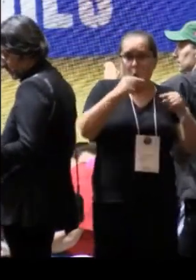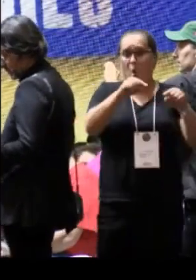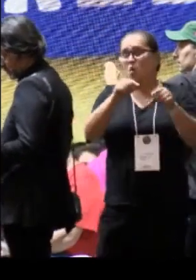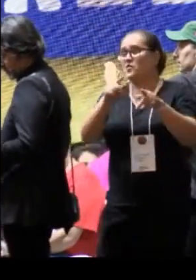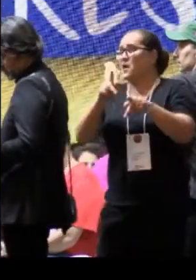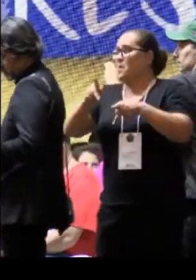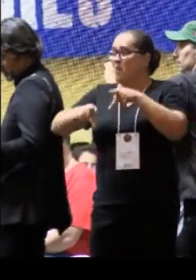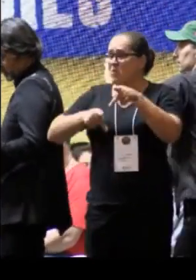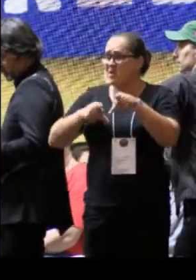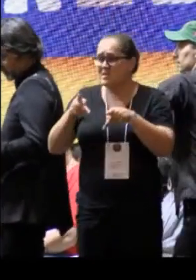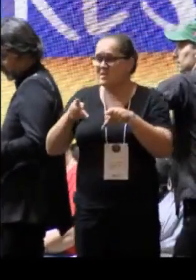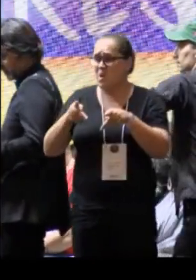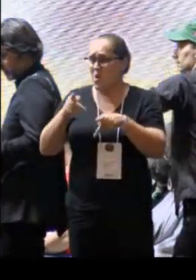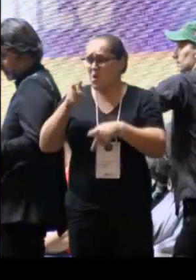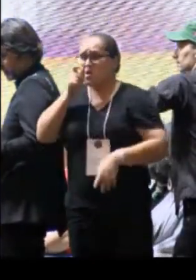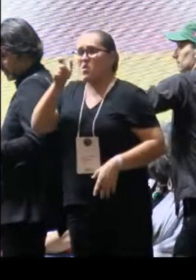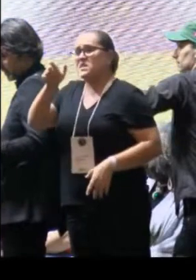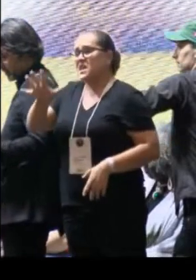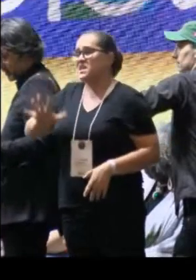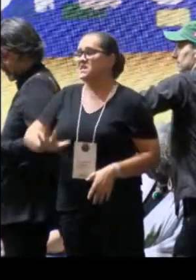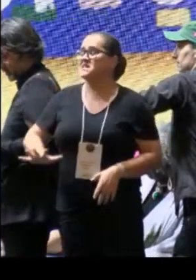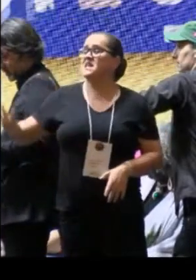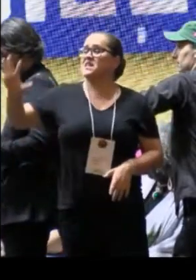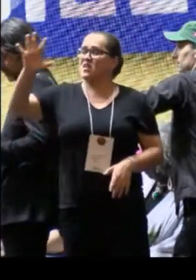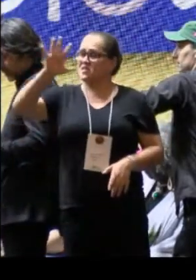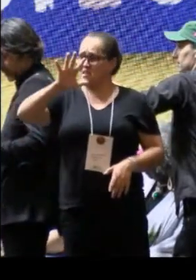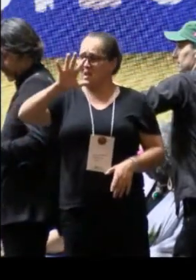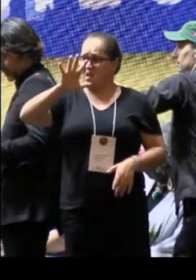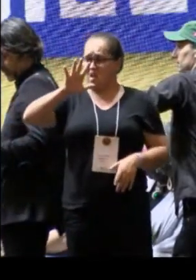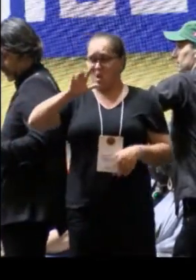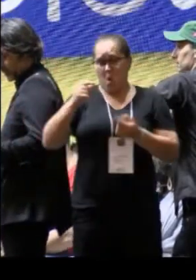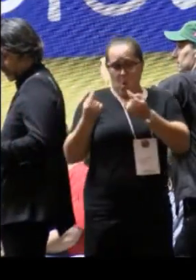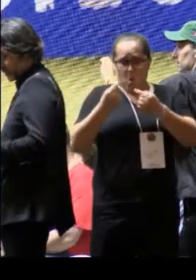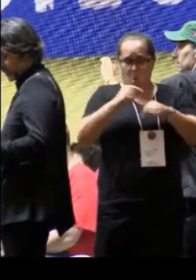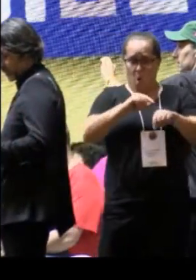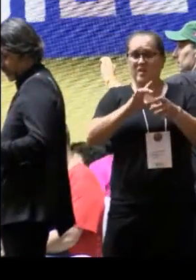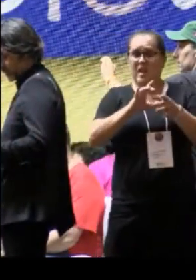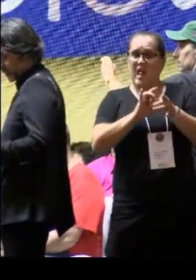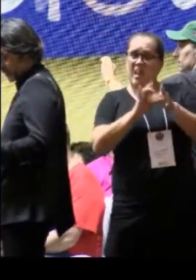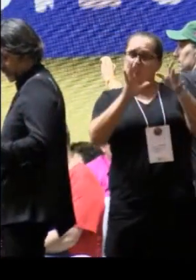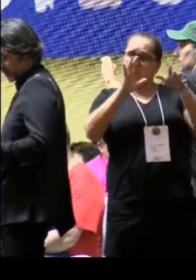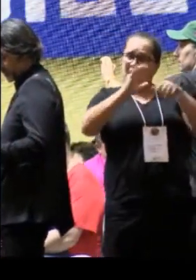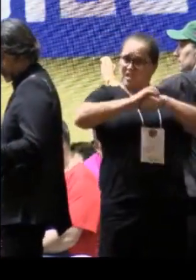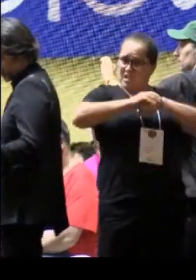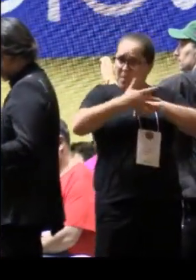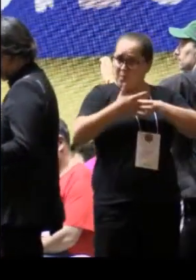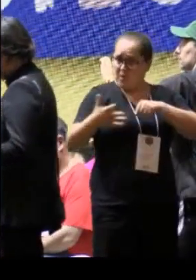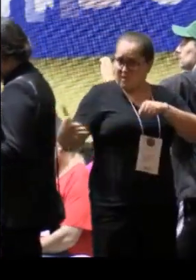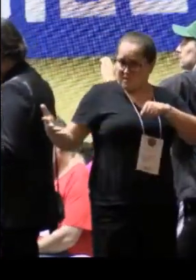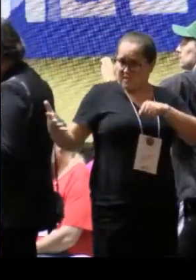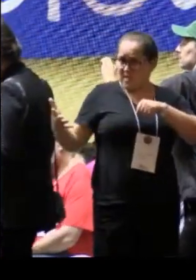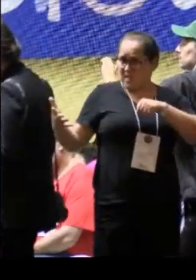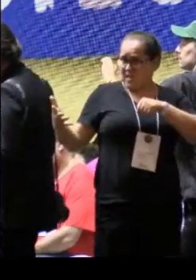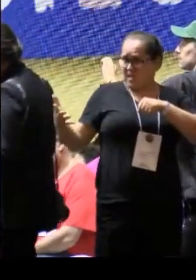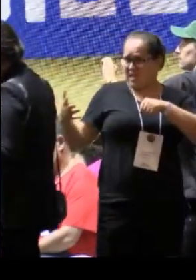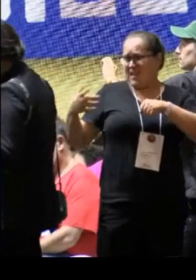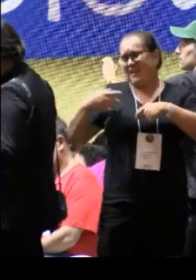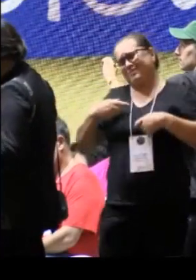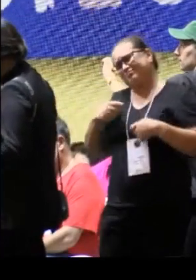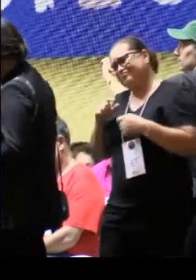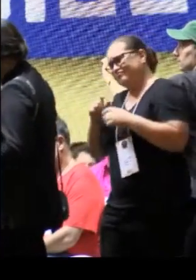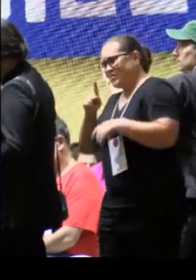interesses nacionais, contra a liberdade e a democracia como está sendo agora. Deveríamos ter feito